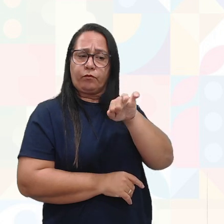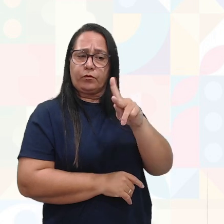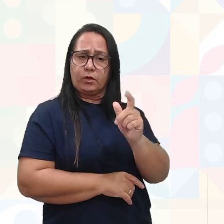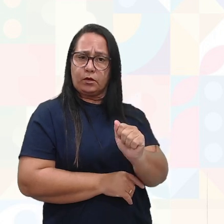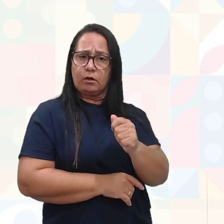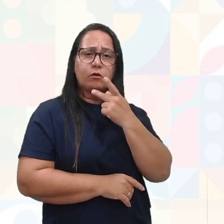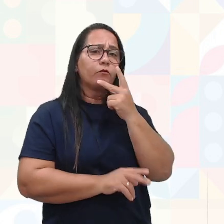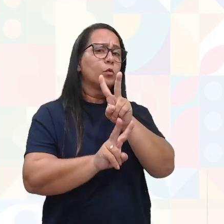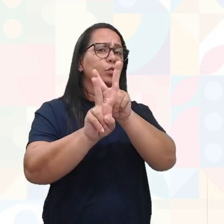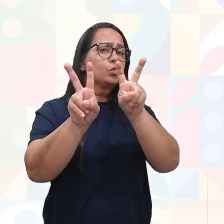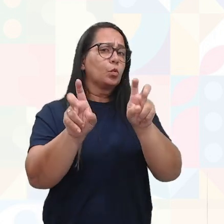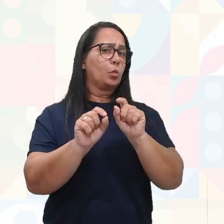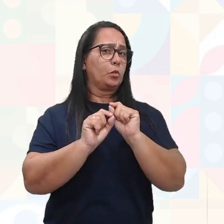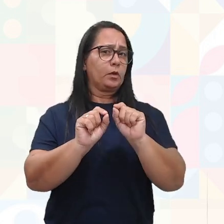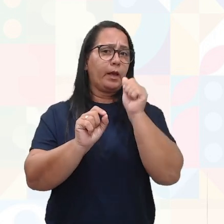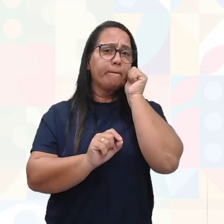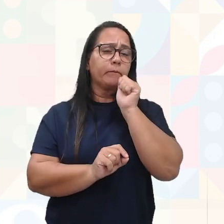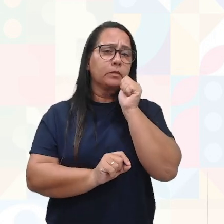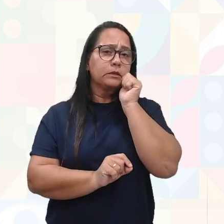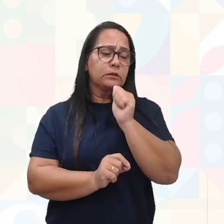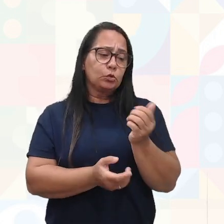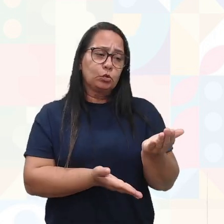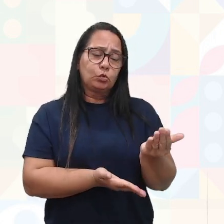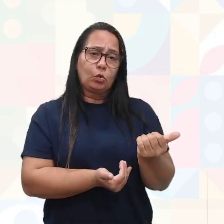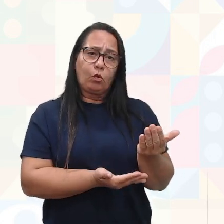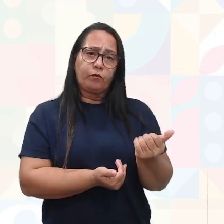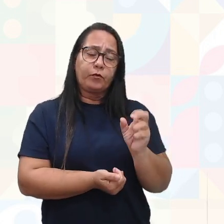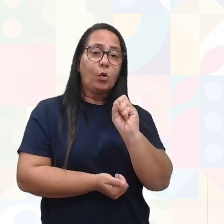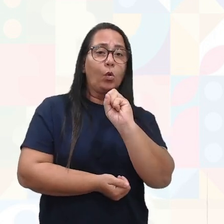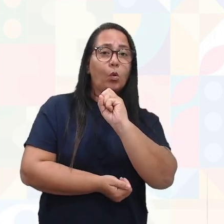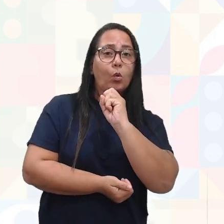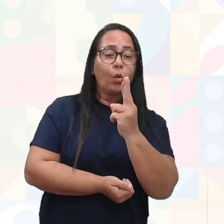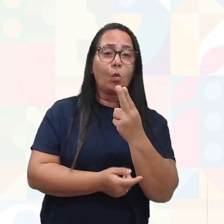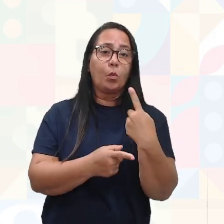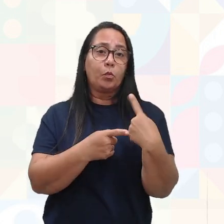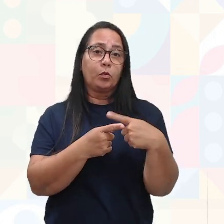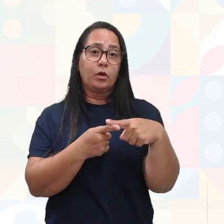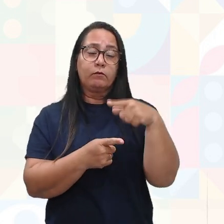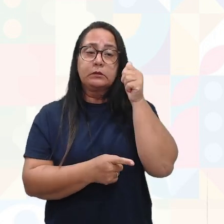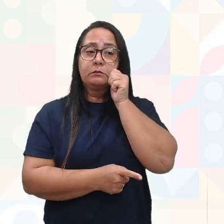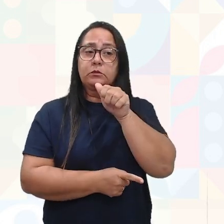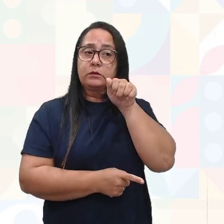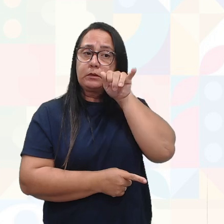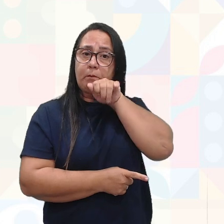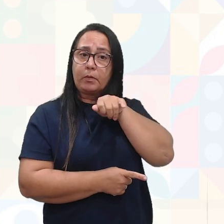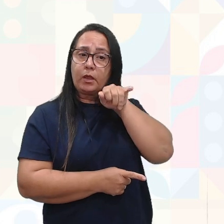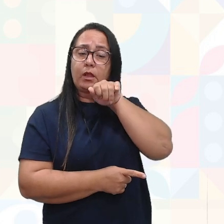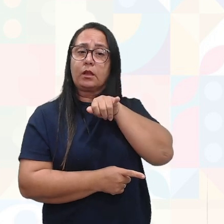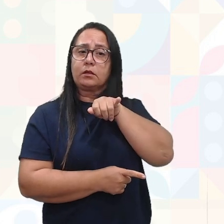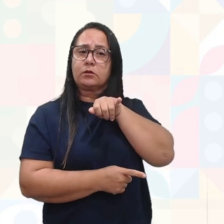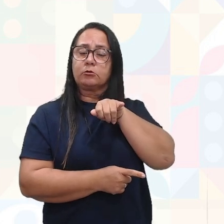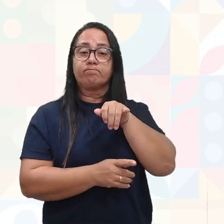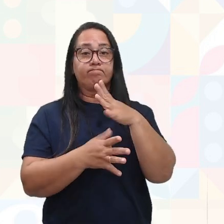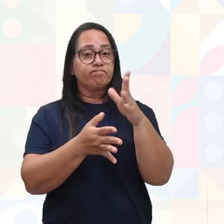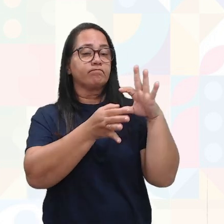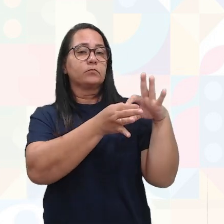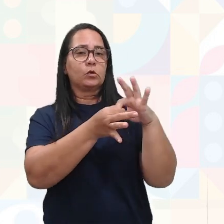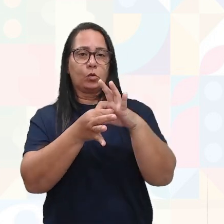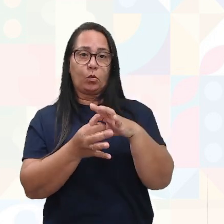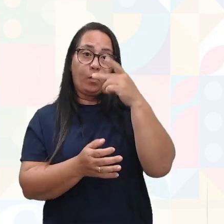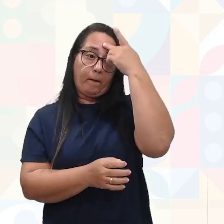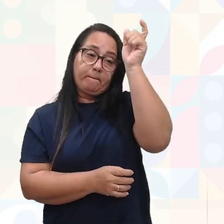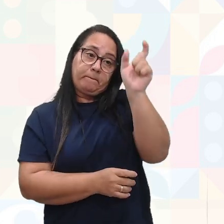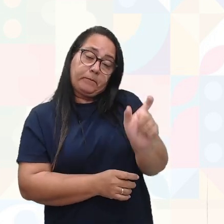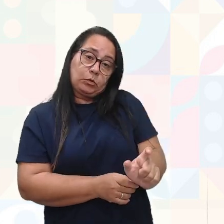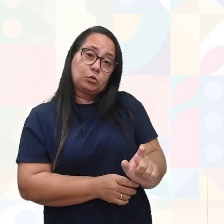a novinha, uma menina nova, ou a novinha porque é a garota que você está paquerando? Entenda, é um contexto, uma pessoa nova